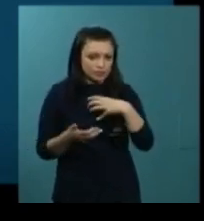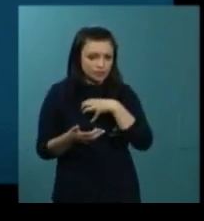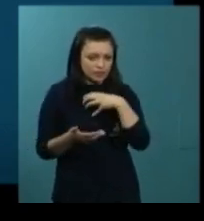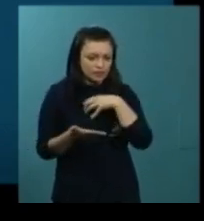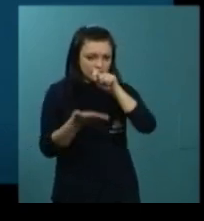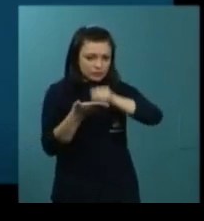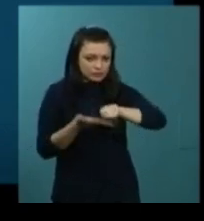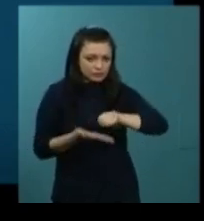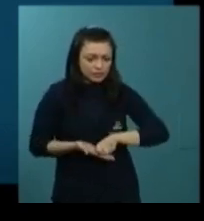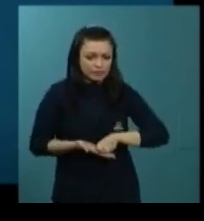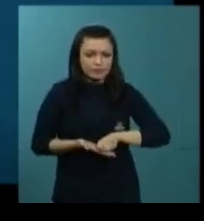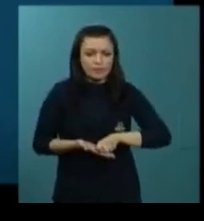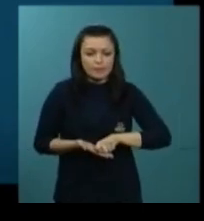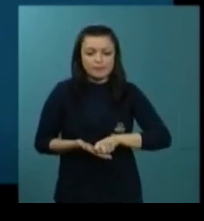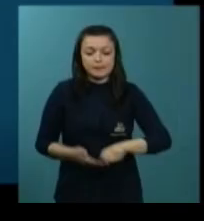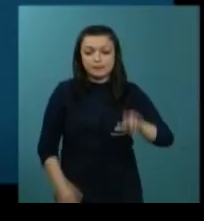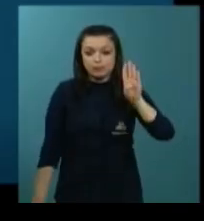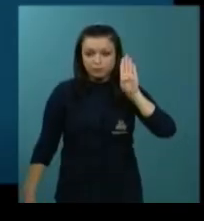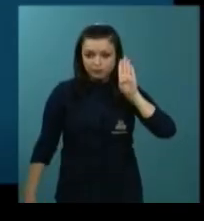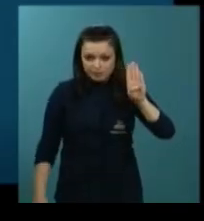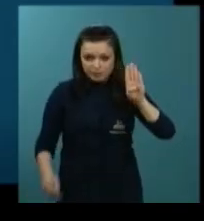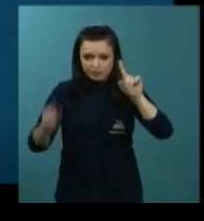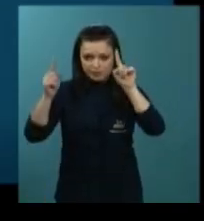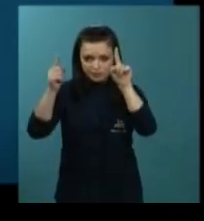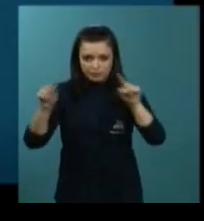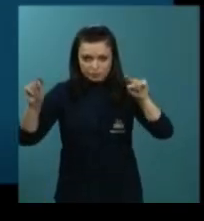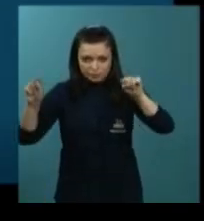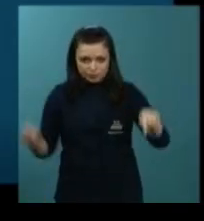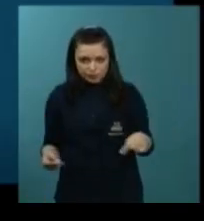forma: o conjunto B